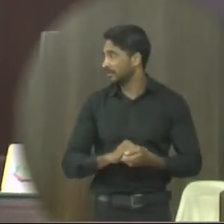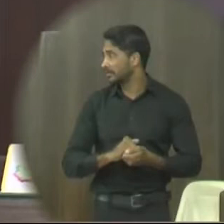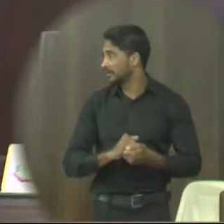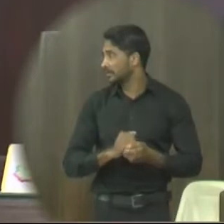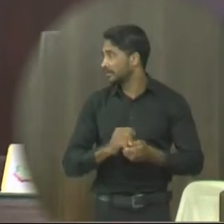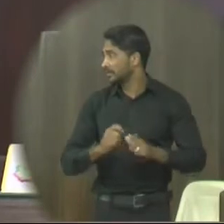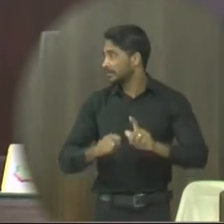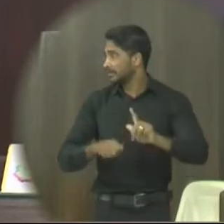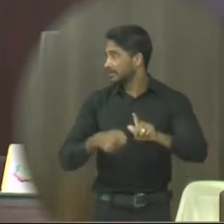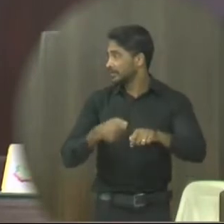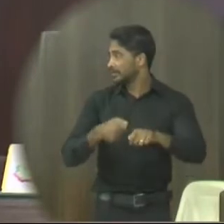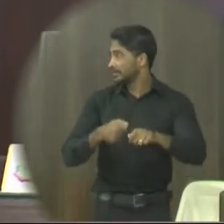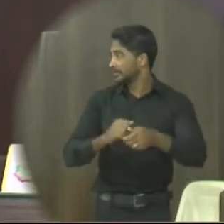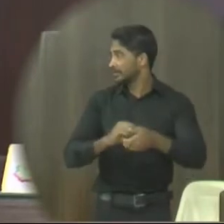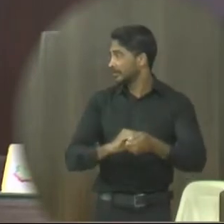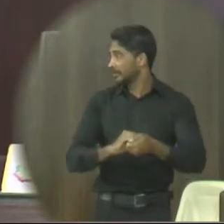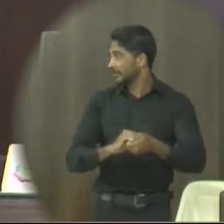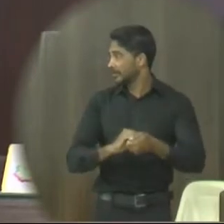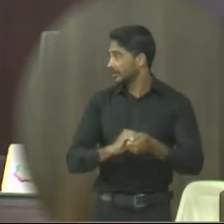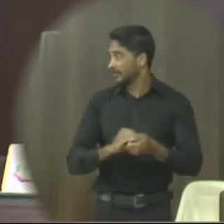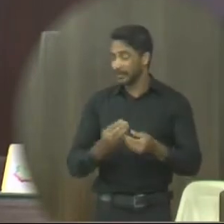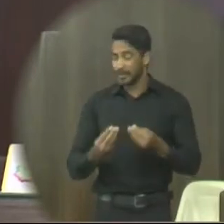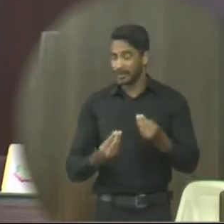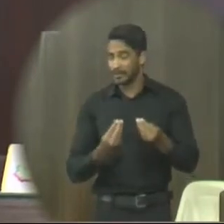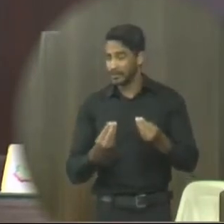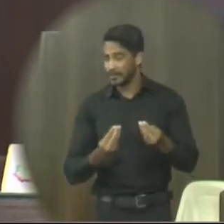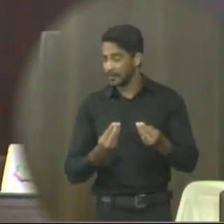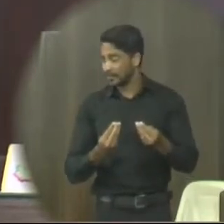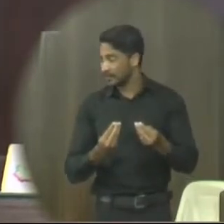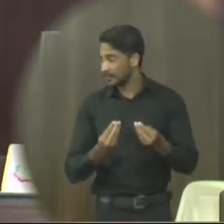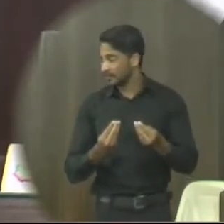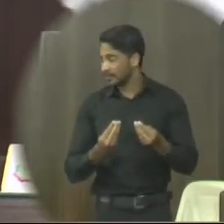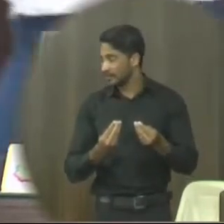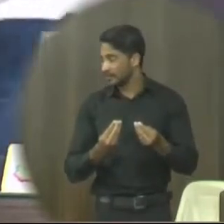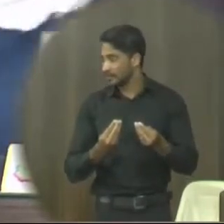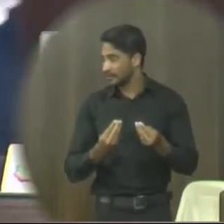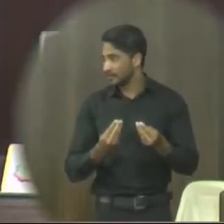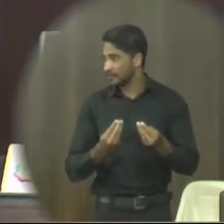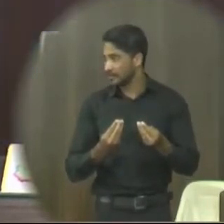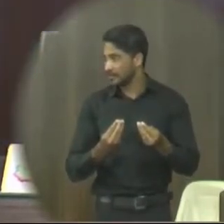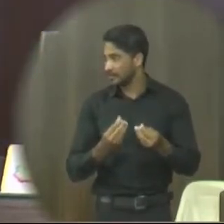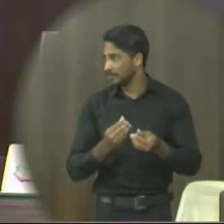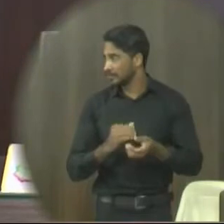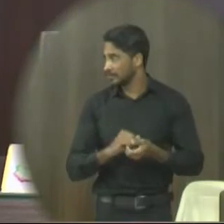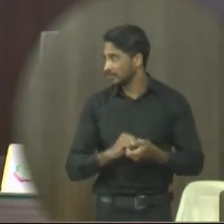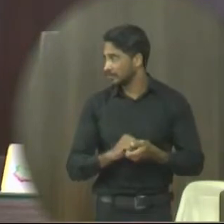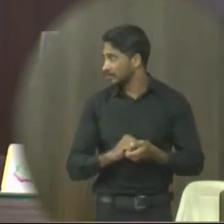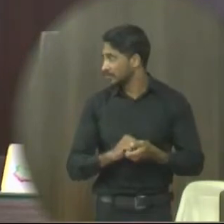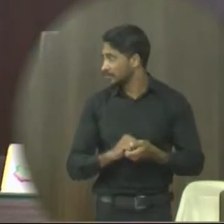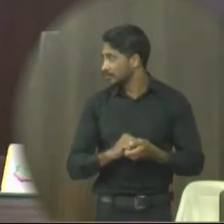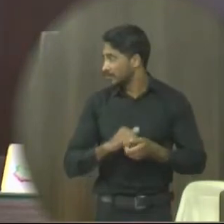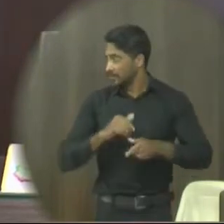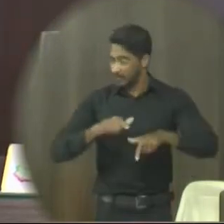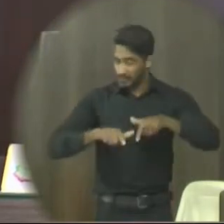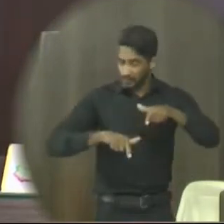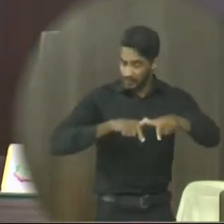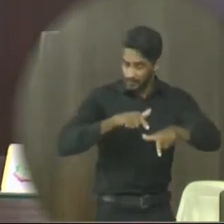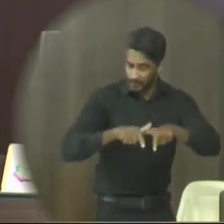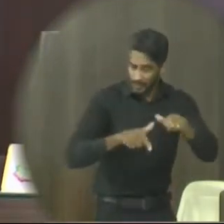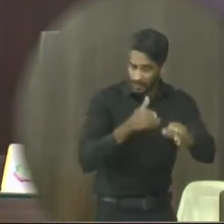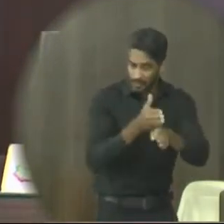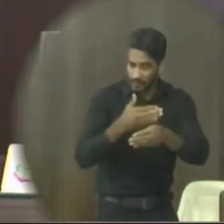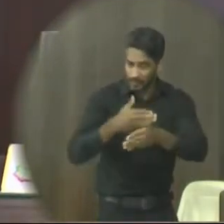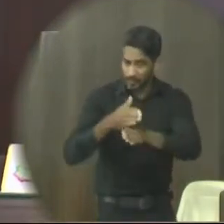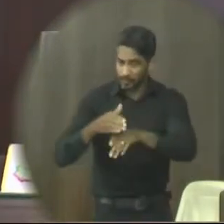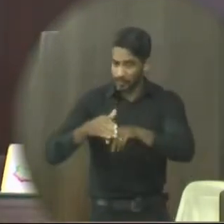gestão, assim como a organização e a execução dos serviços e das obras públicas municipais. Para se